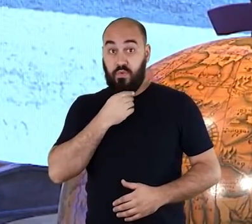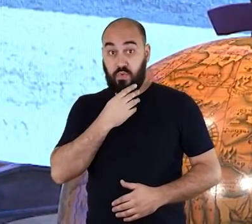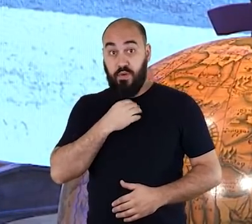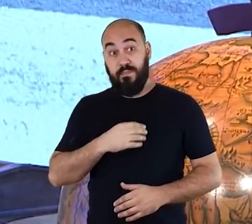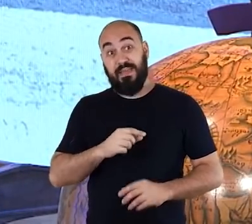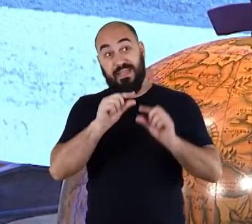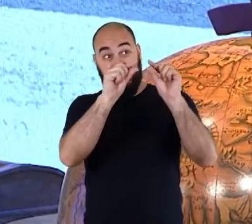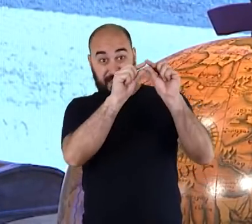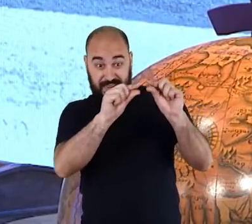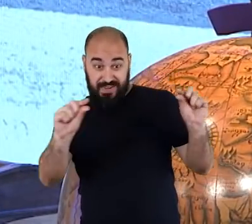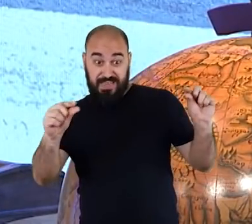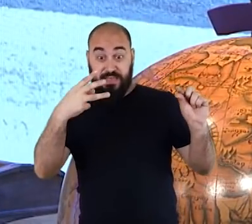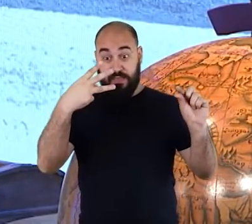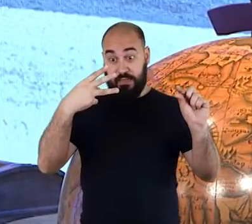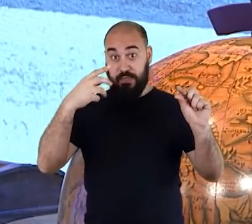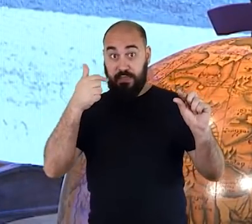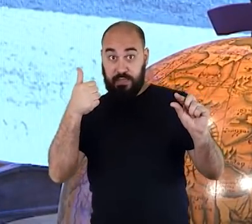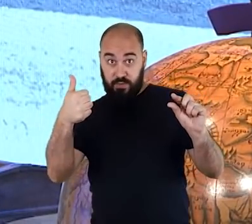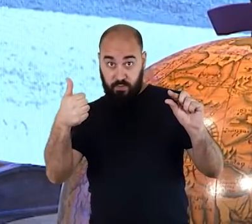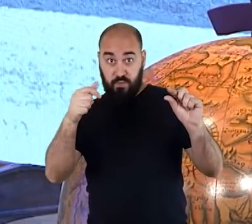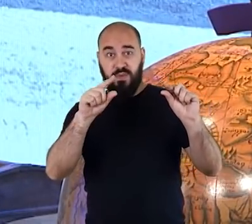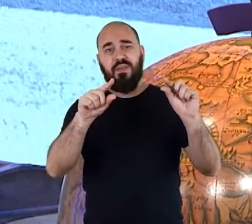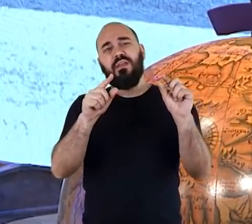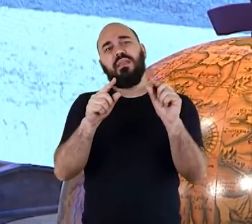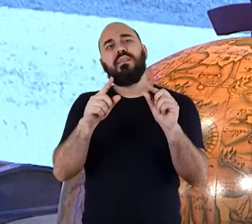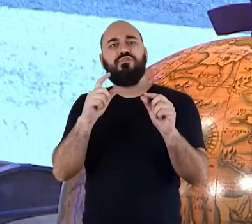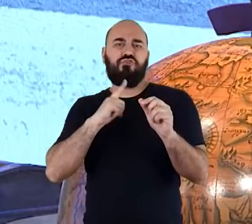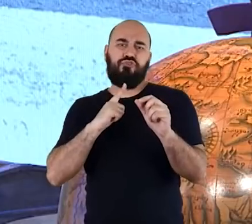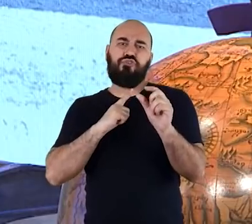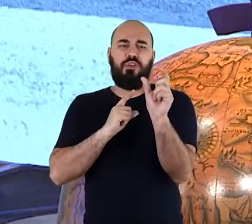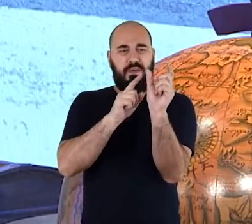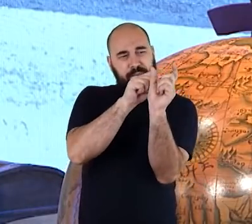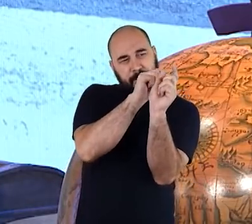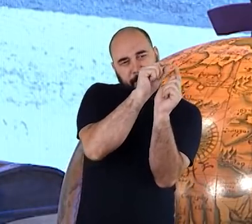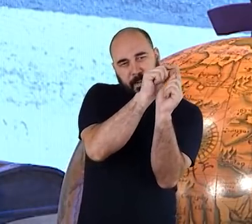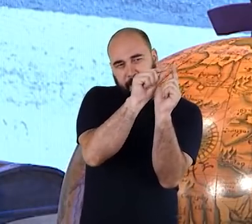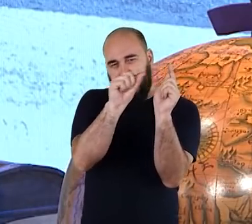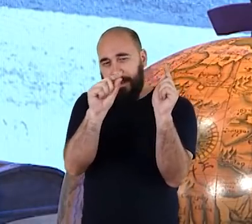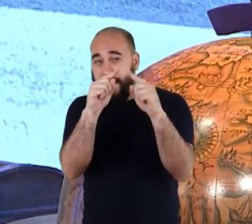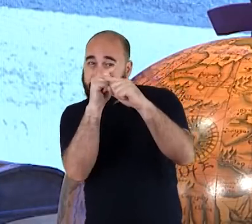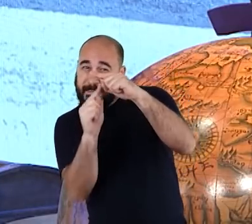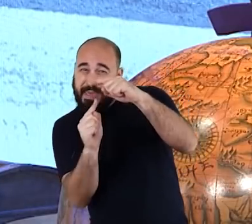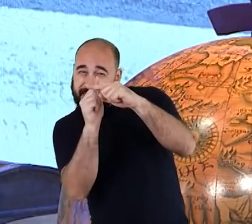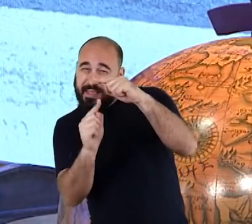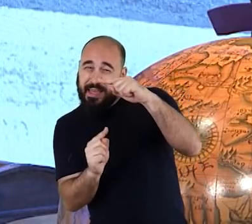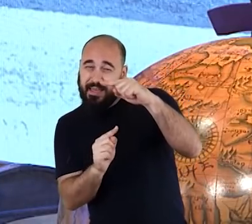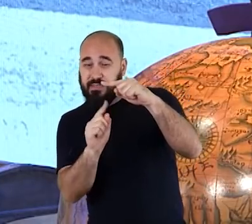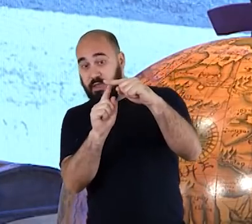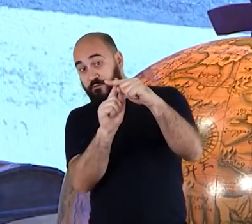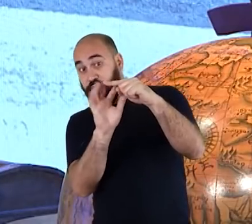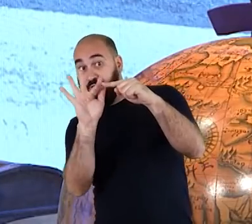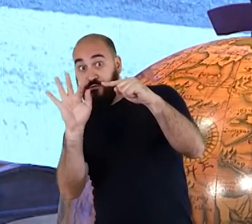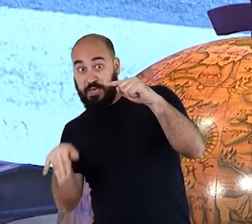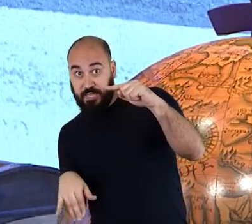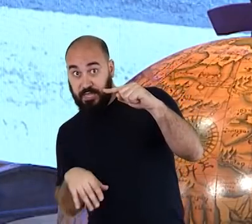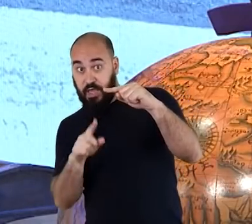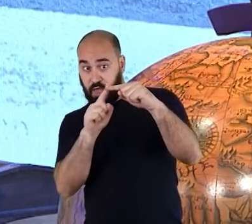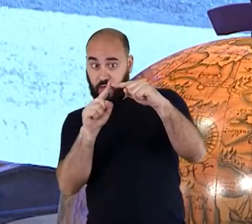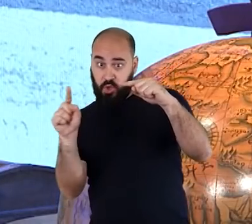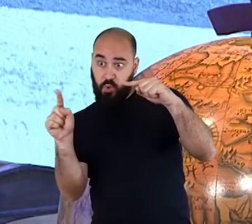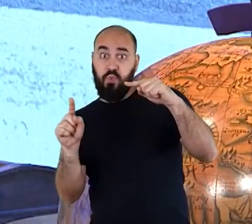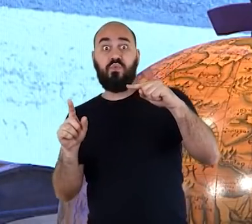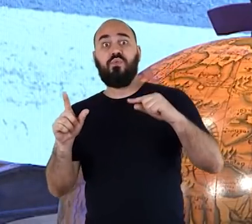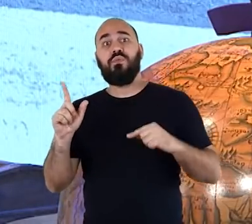estava parcialmente preservada na pedra, próxima ao final da inscrição, era possível ler